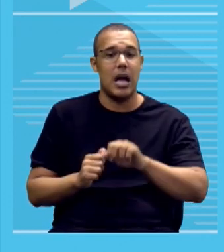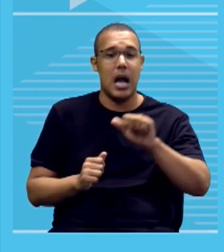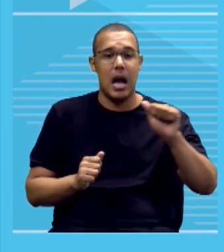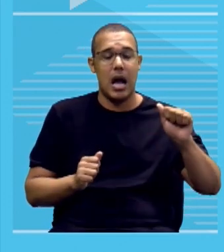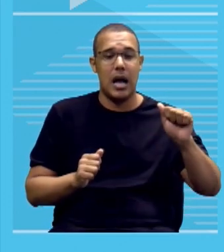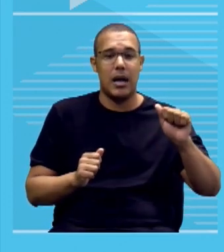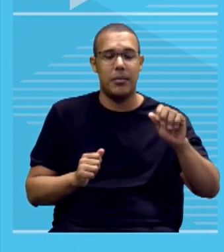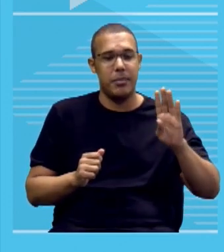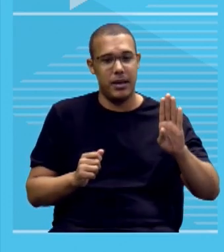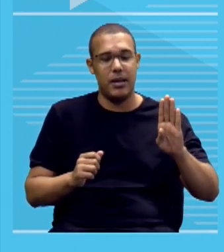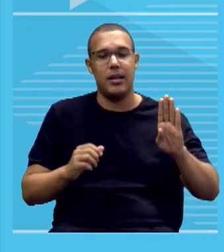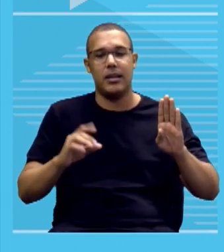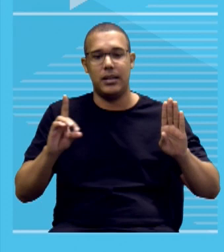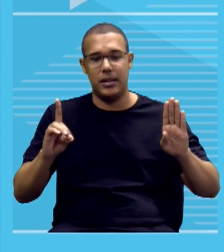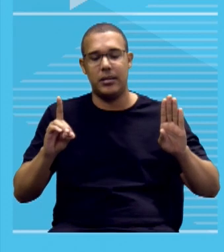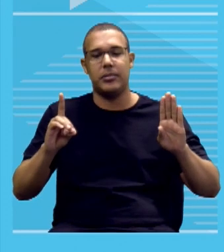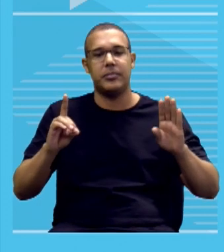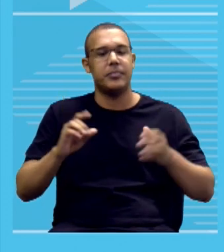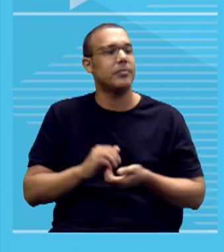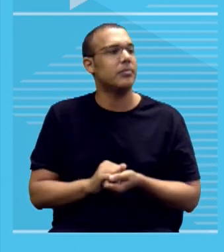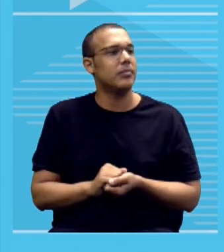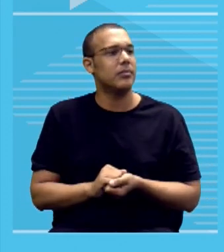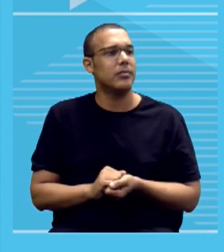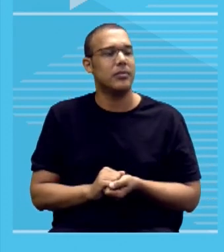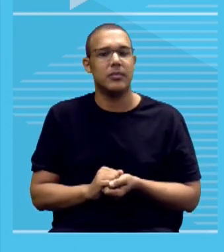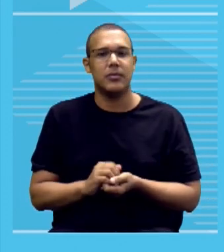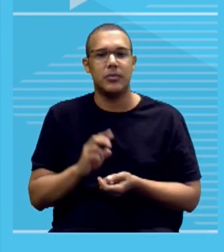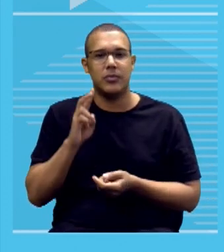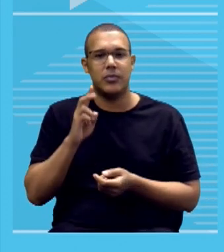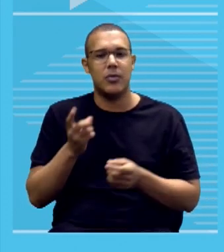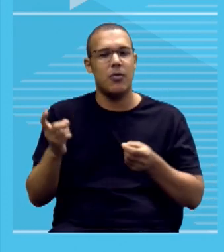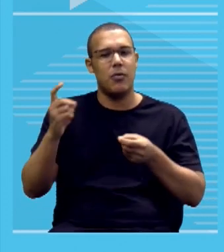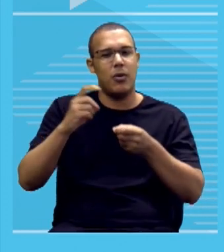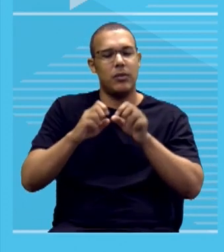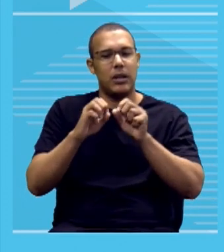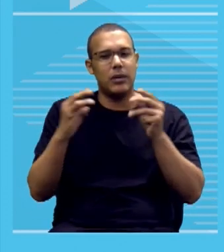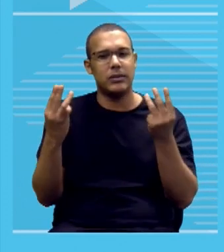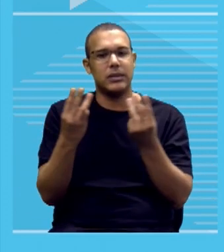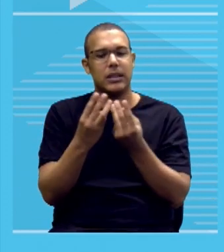letra D. Vou voltar para vocês alguns slides. Presta atenção.